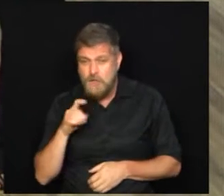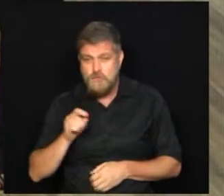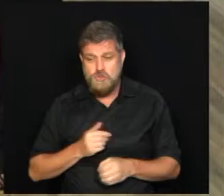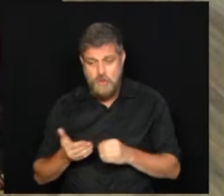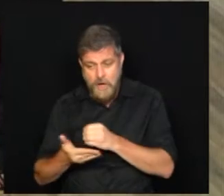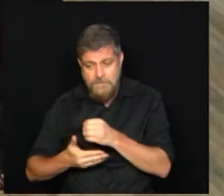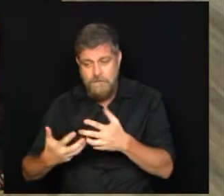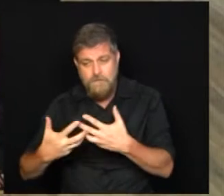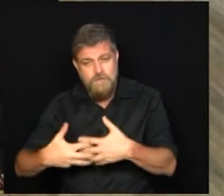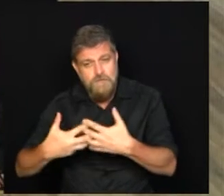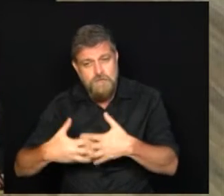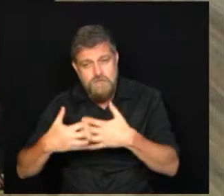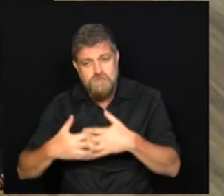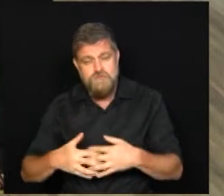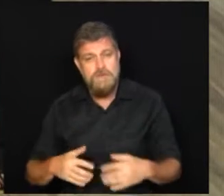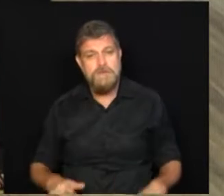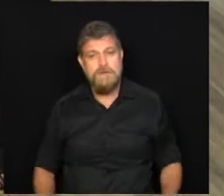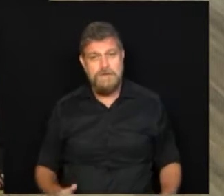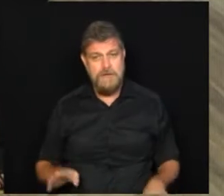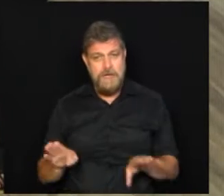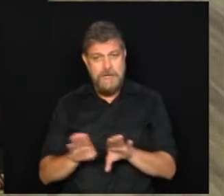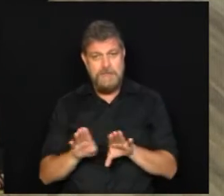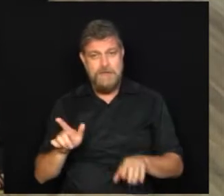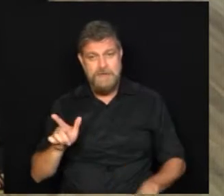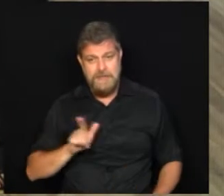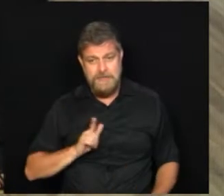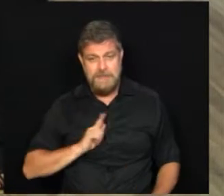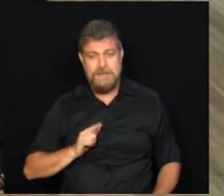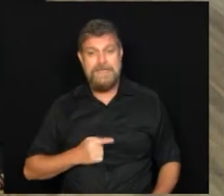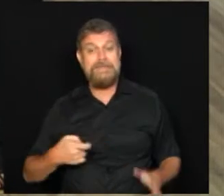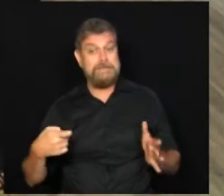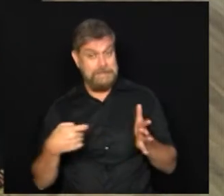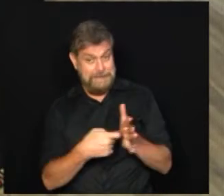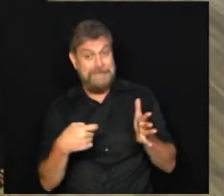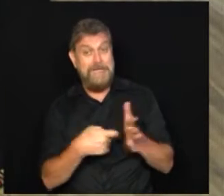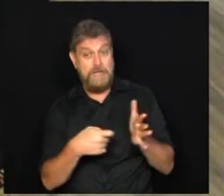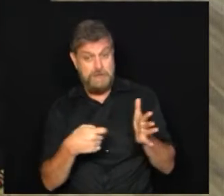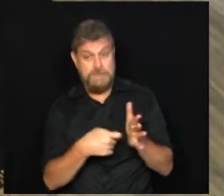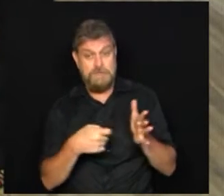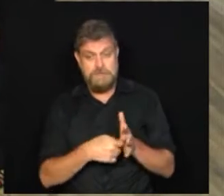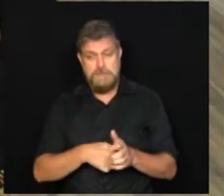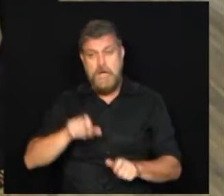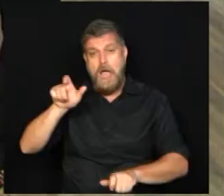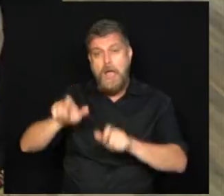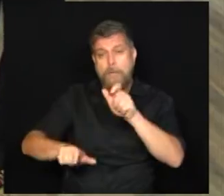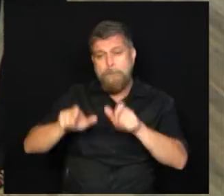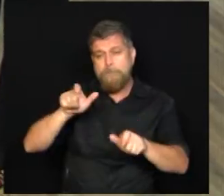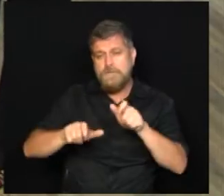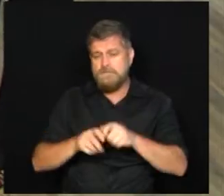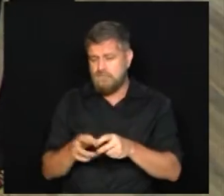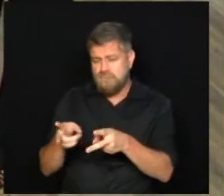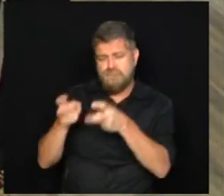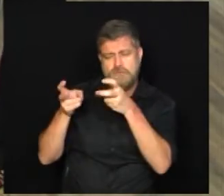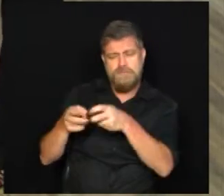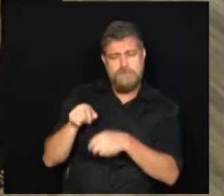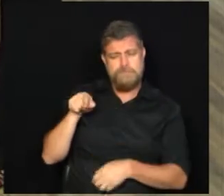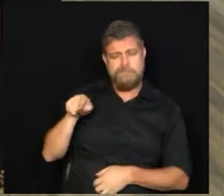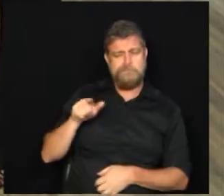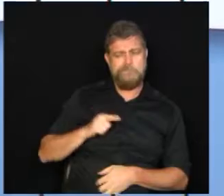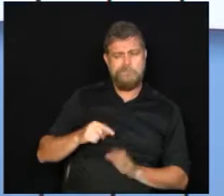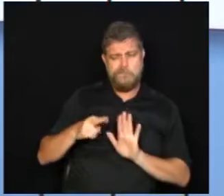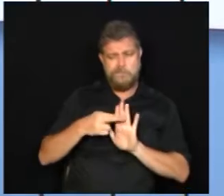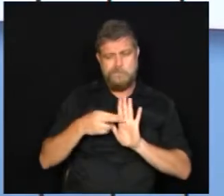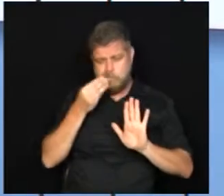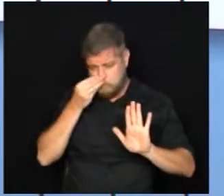essenciais devem abrir e de sua inclusive um canal de denúncias para pessoas que percebam que é um